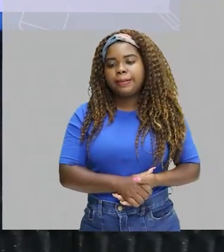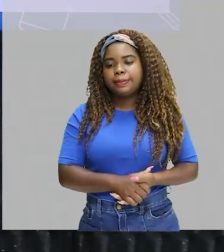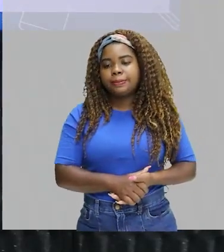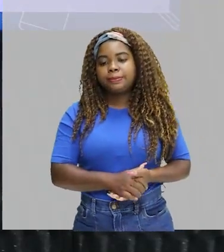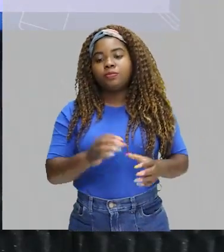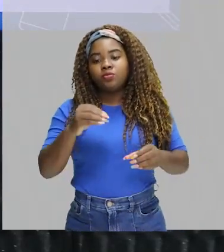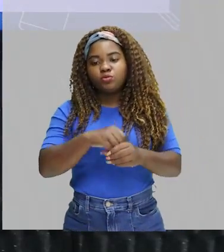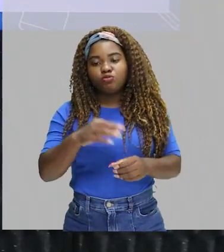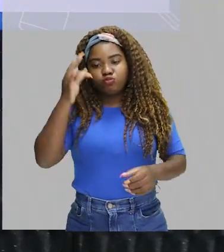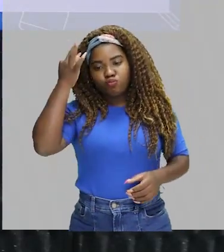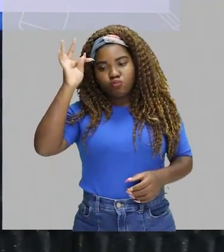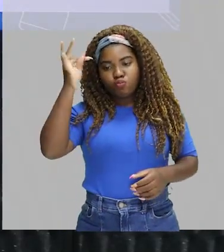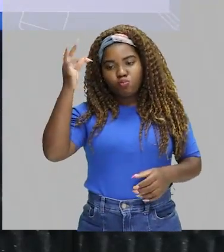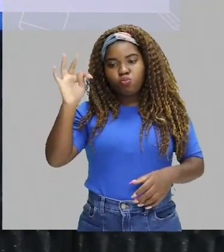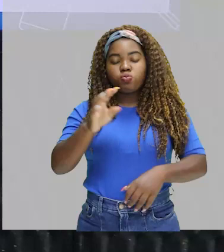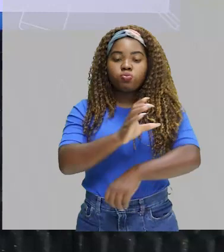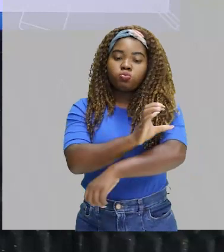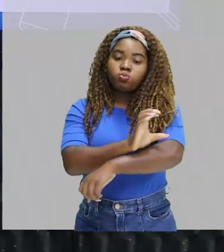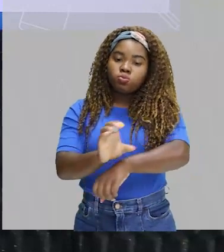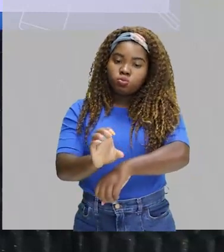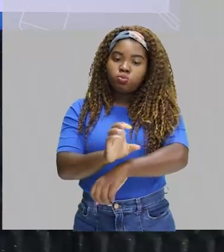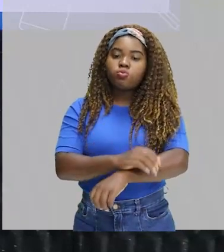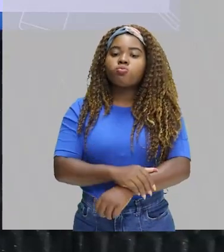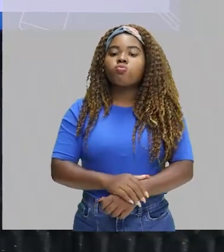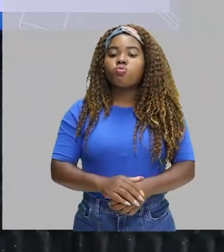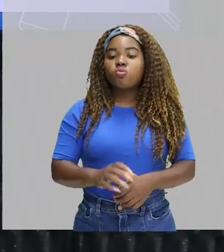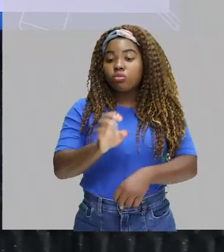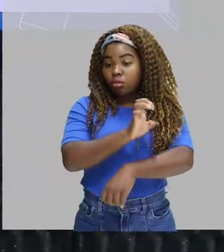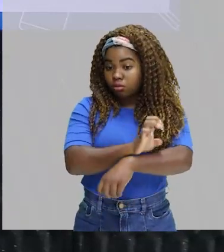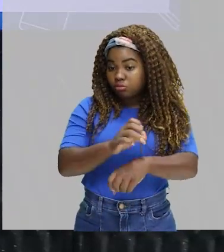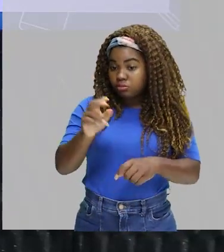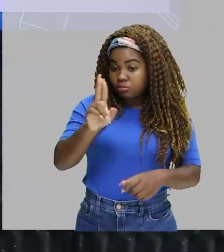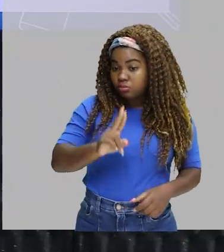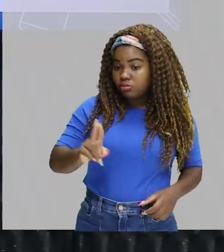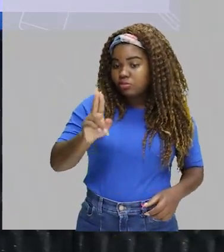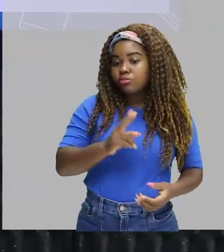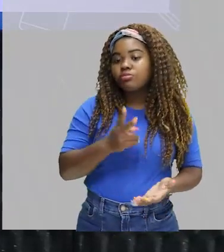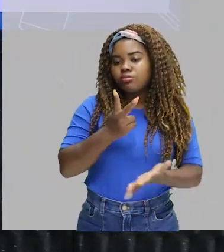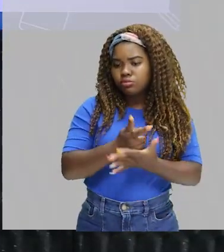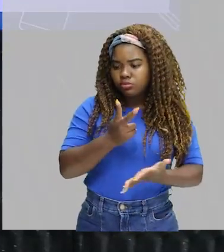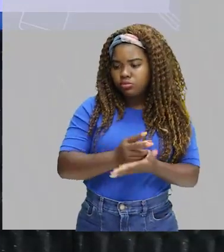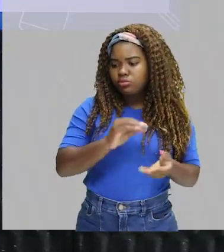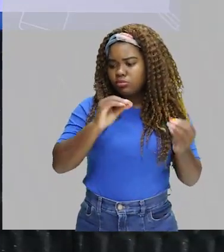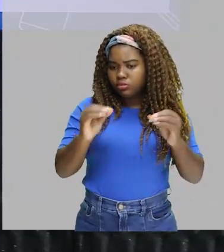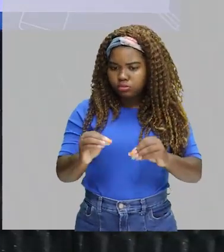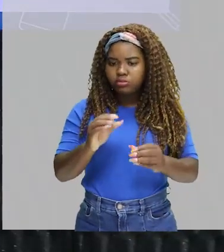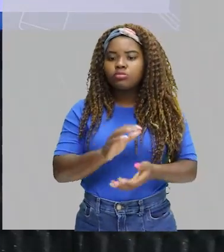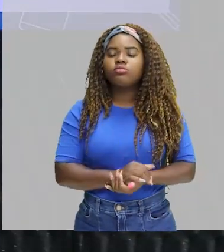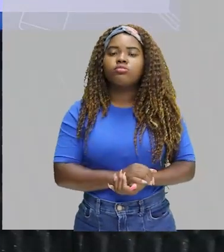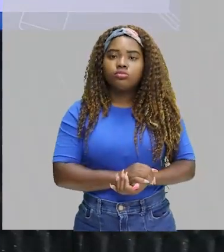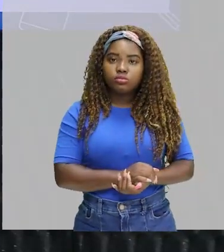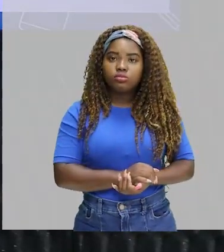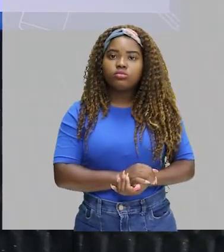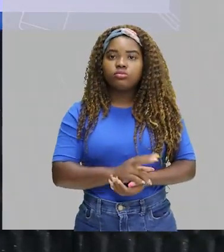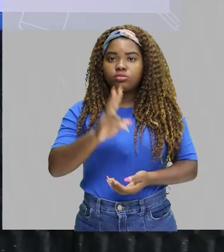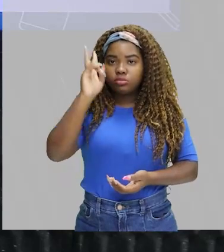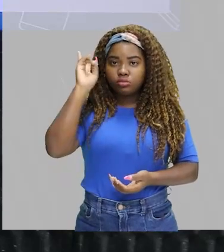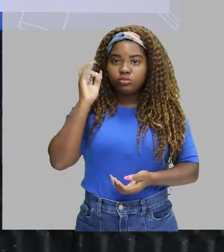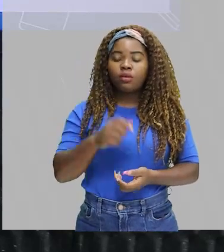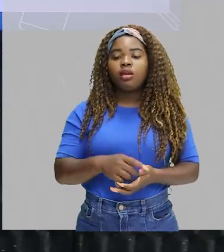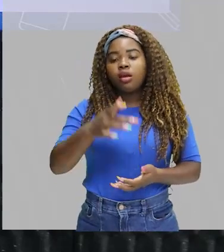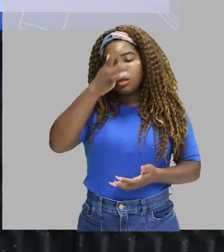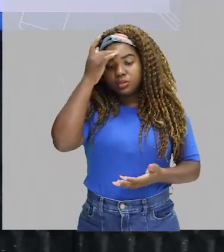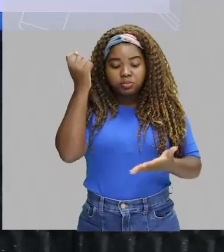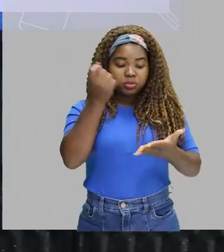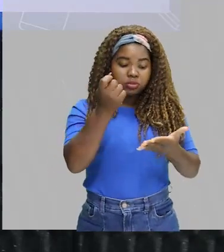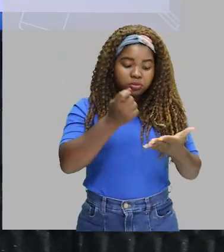teorias éticas, a ética utilitarista ela é muito cogitada, badalada e tratada na academia com carinho, viu? As pessoas escrevem,